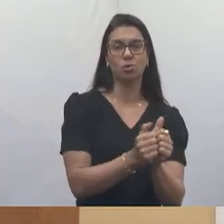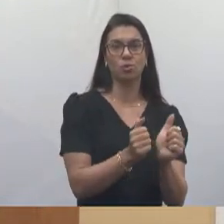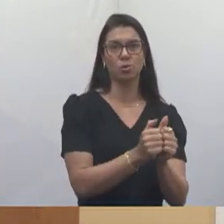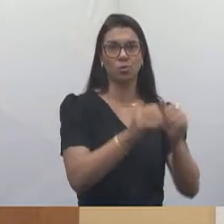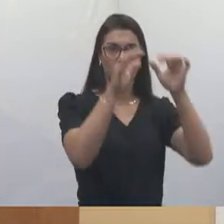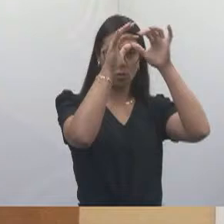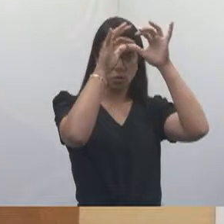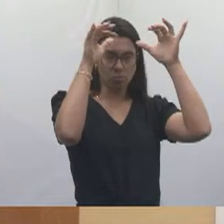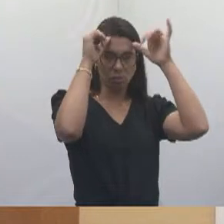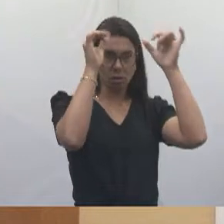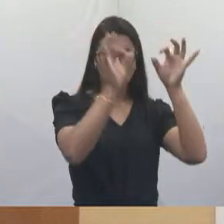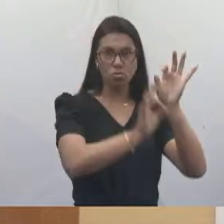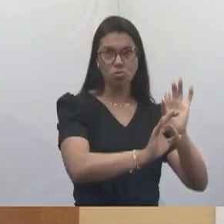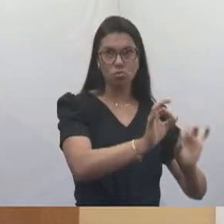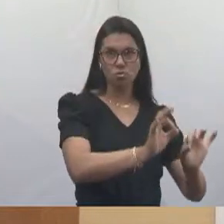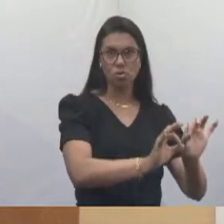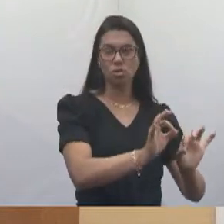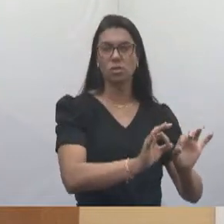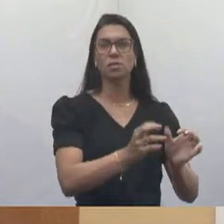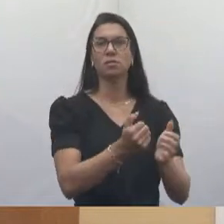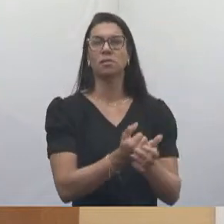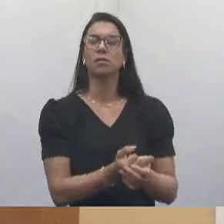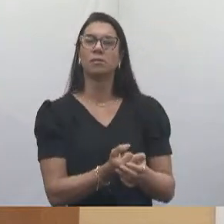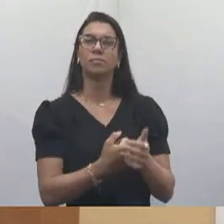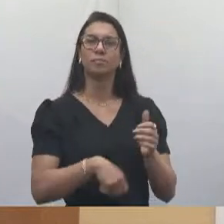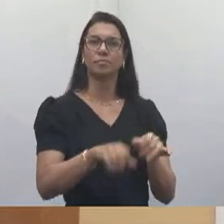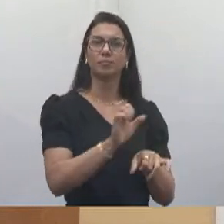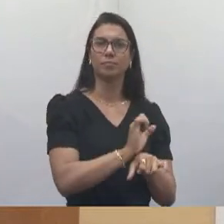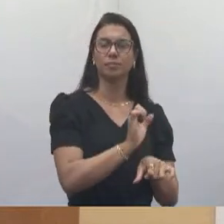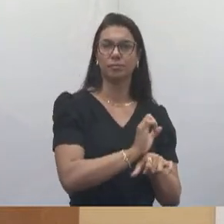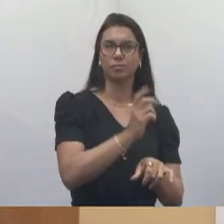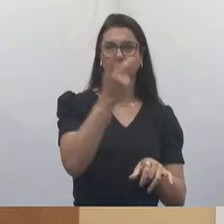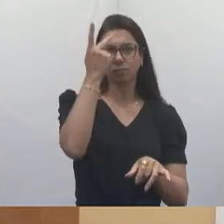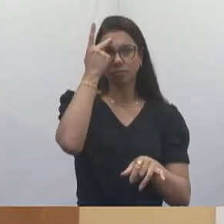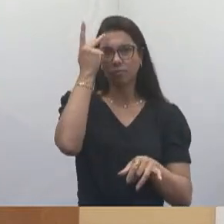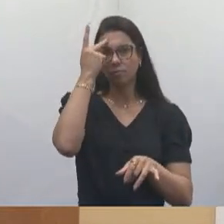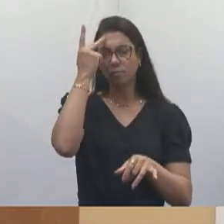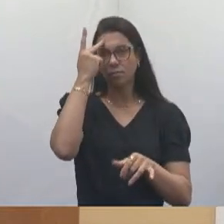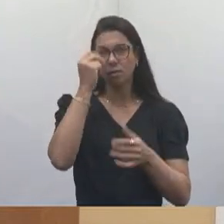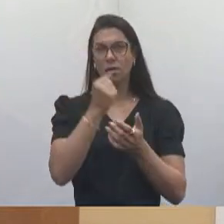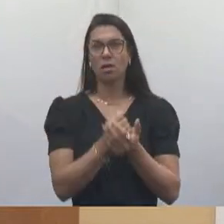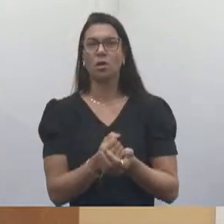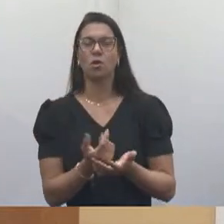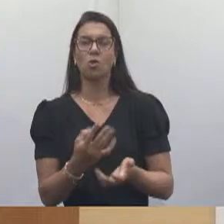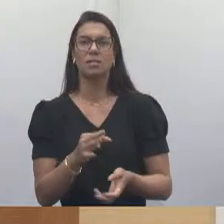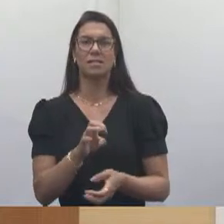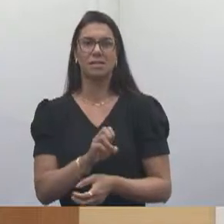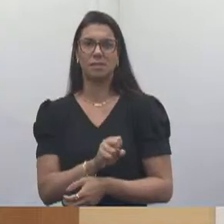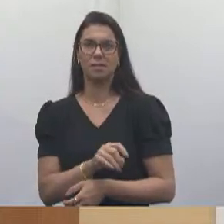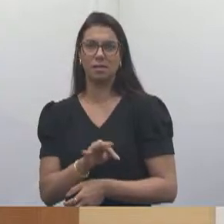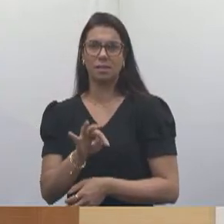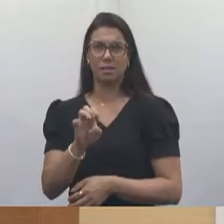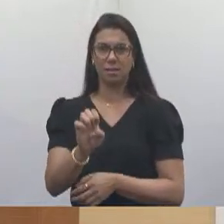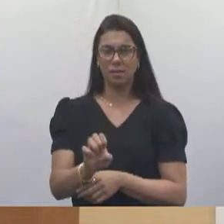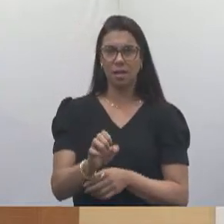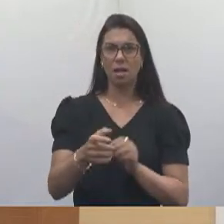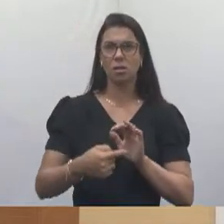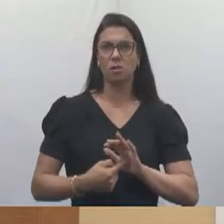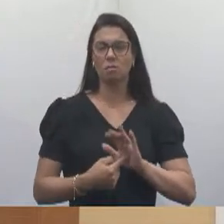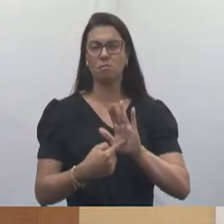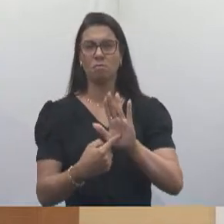Justiça do Estado de São Paulo, o município está enquadrado no regime ordinário. Os testes efetuados na extensão